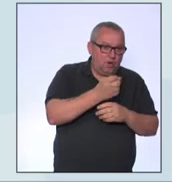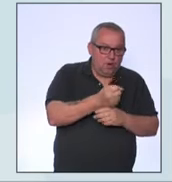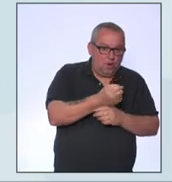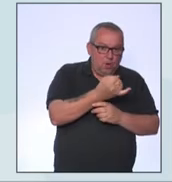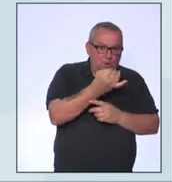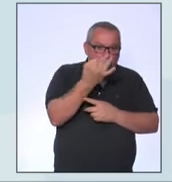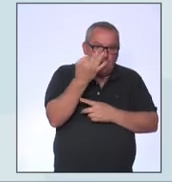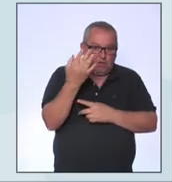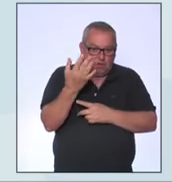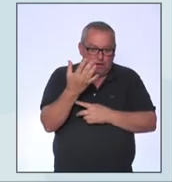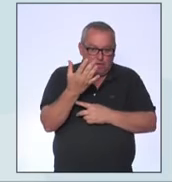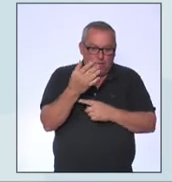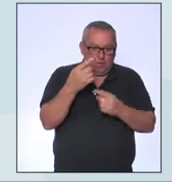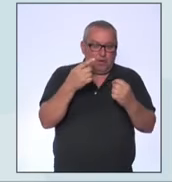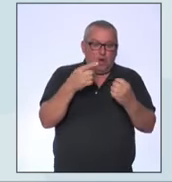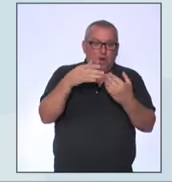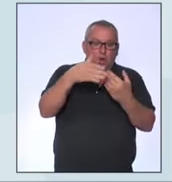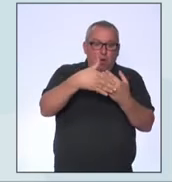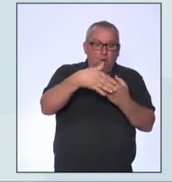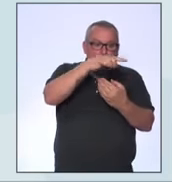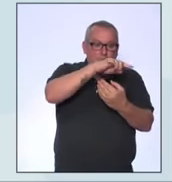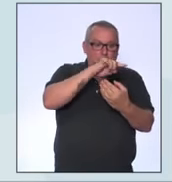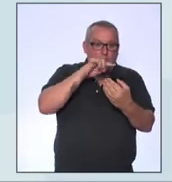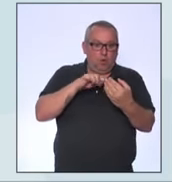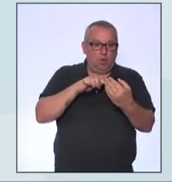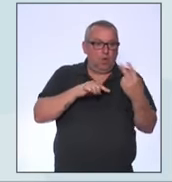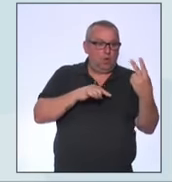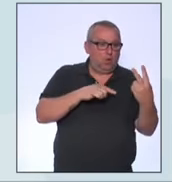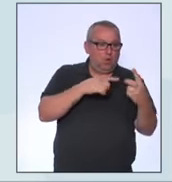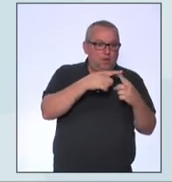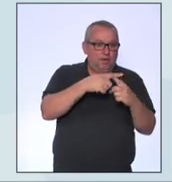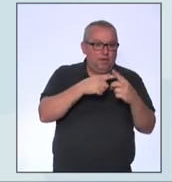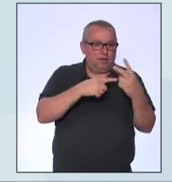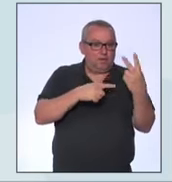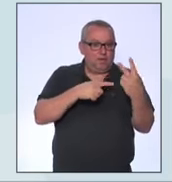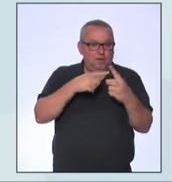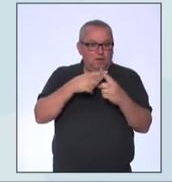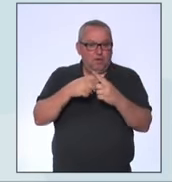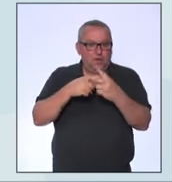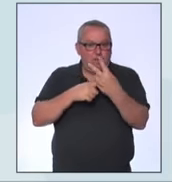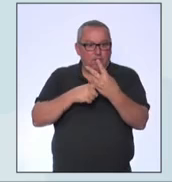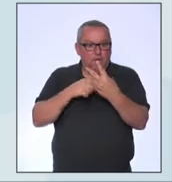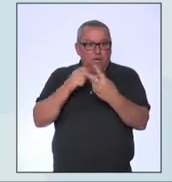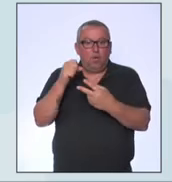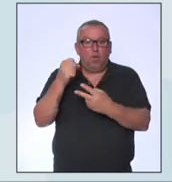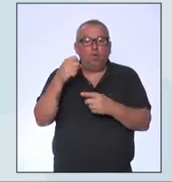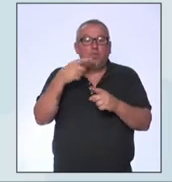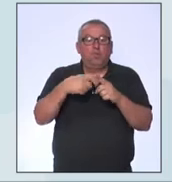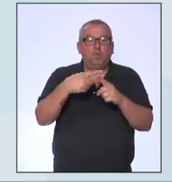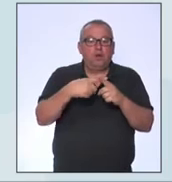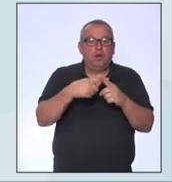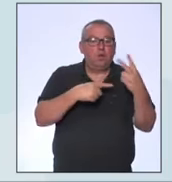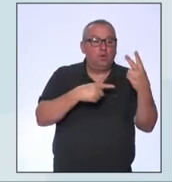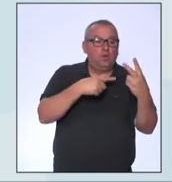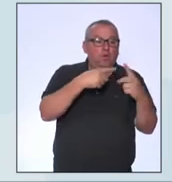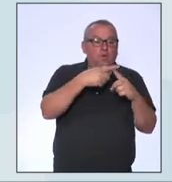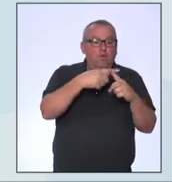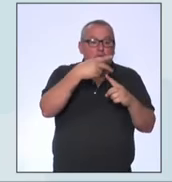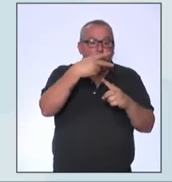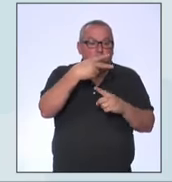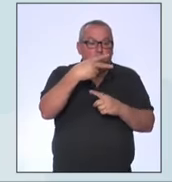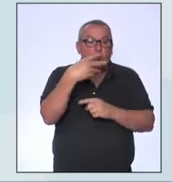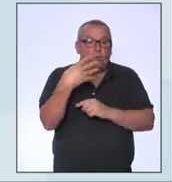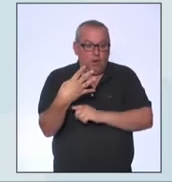né? São três dimensões, que é 2 vezes 2 vezes 2. Então são 8 por quê? 2 vezes 2,